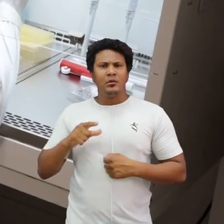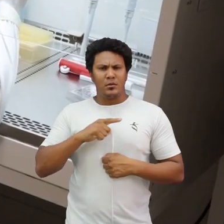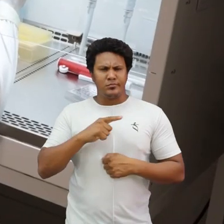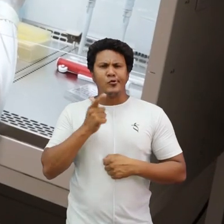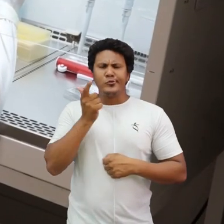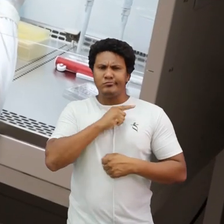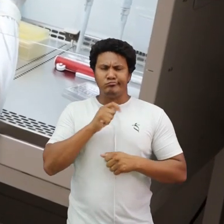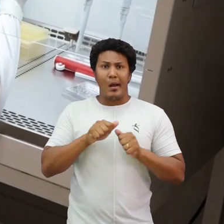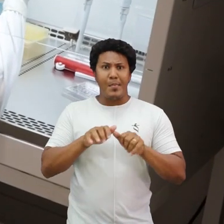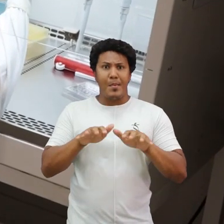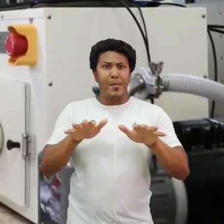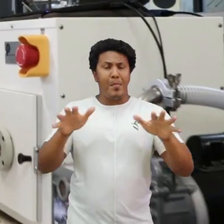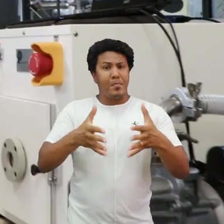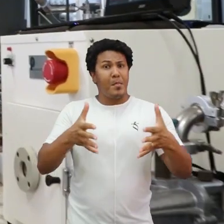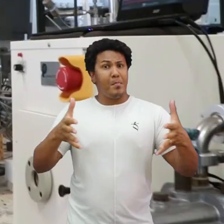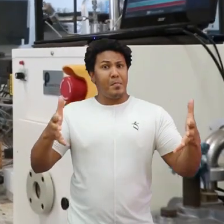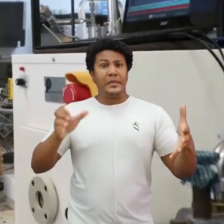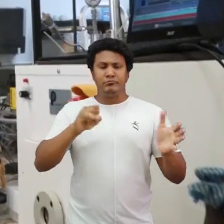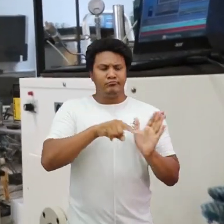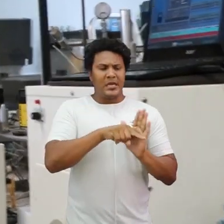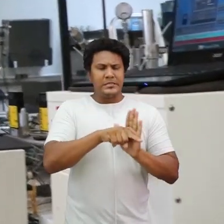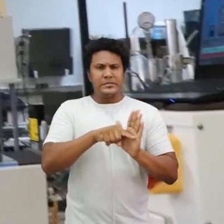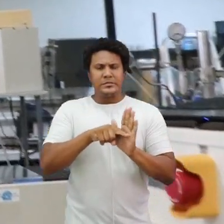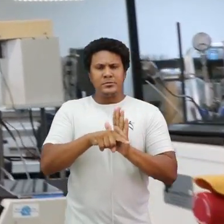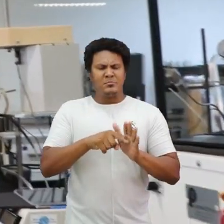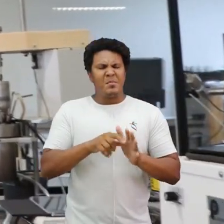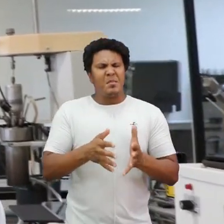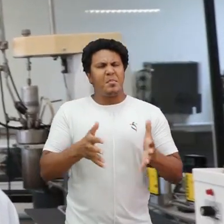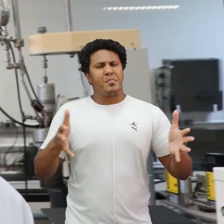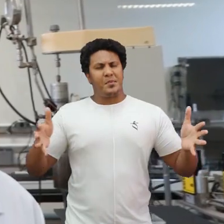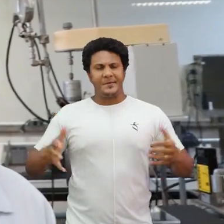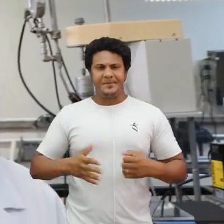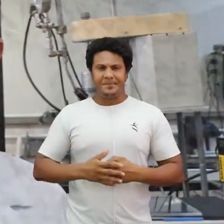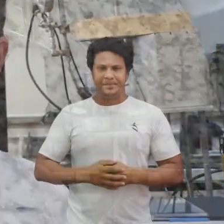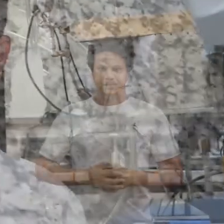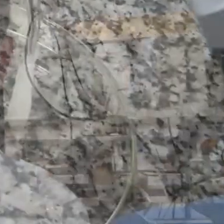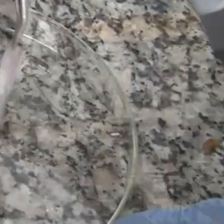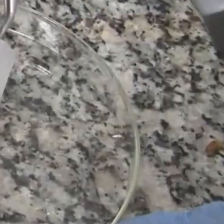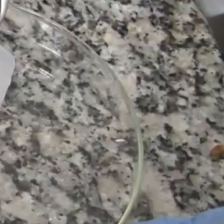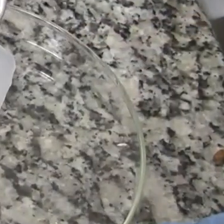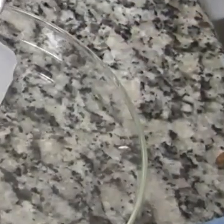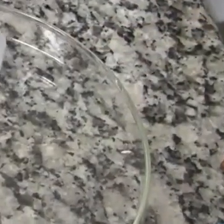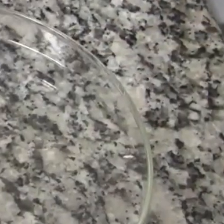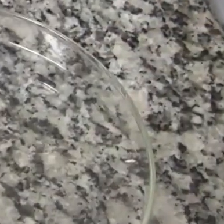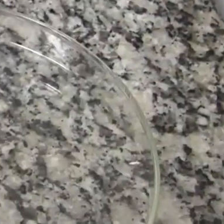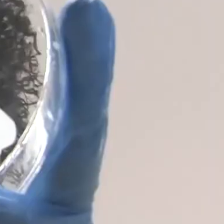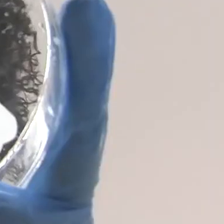está em todo lugar e irá mais longe o quanto forem as pesquisas. Música.